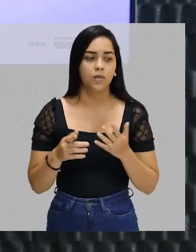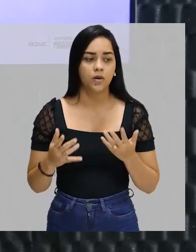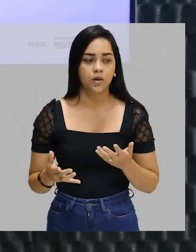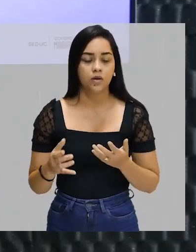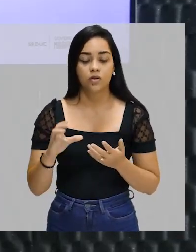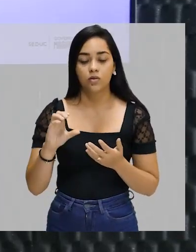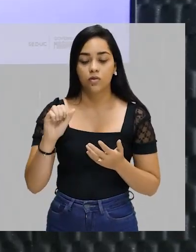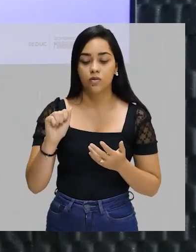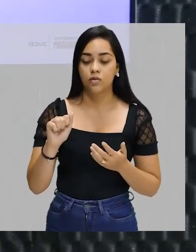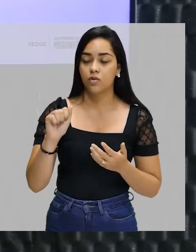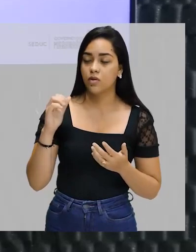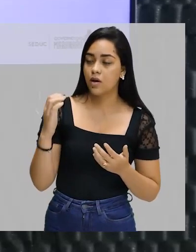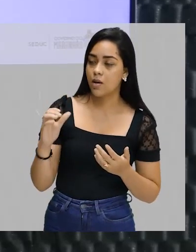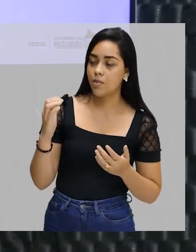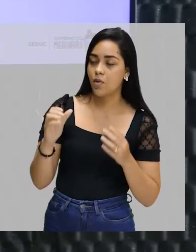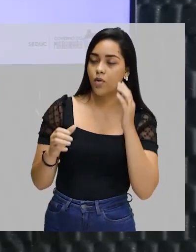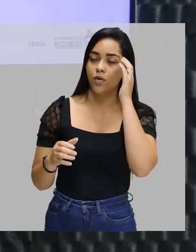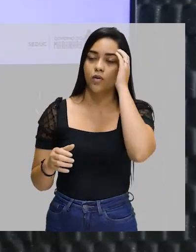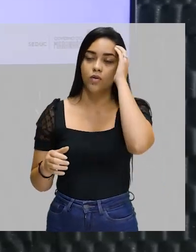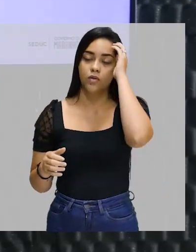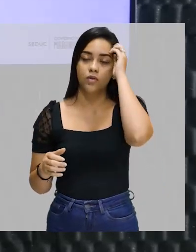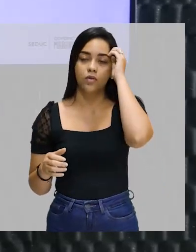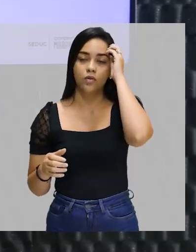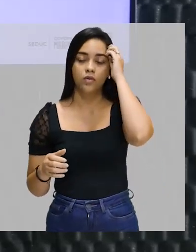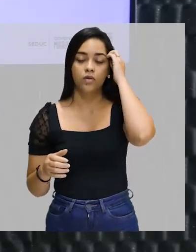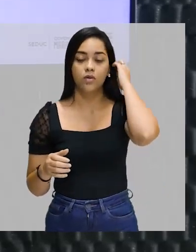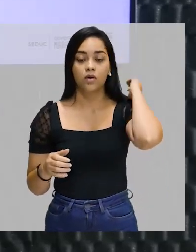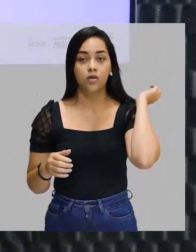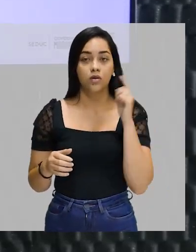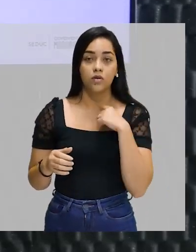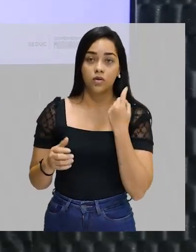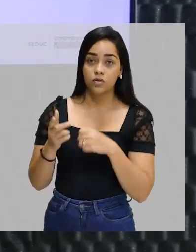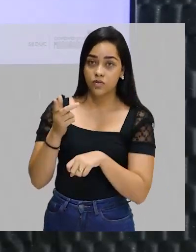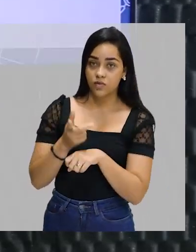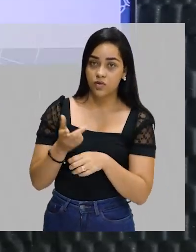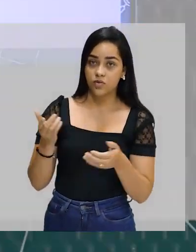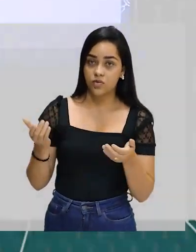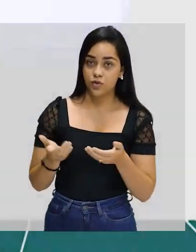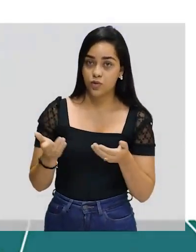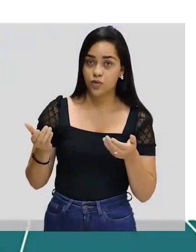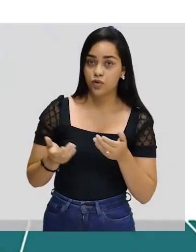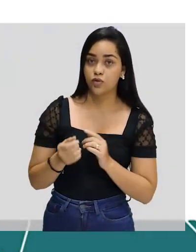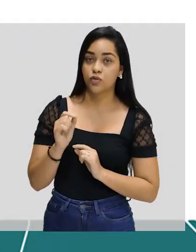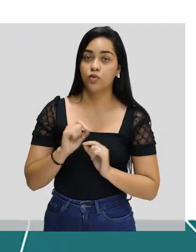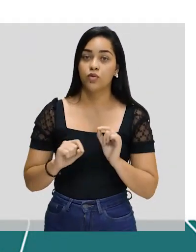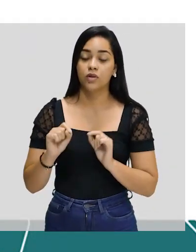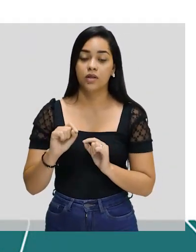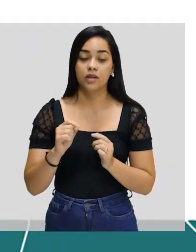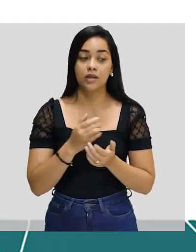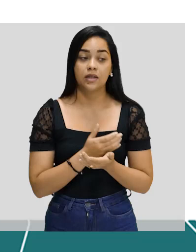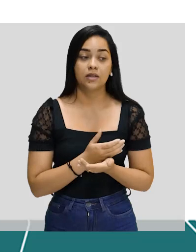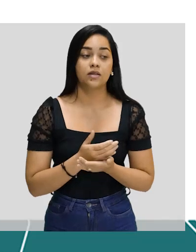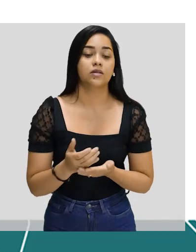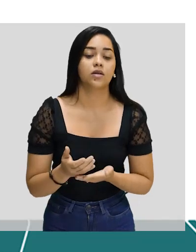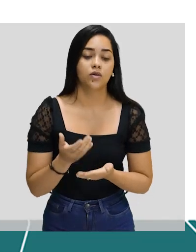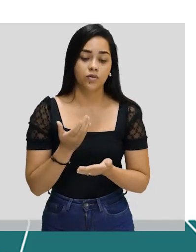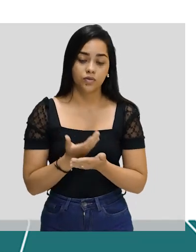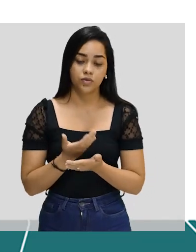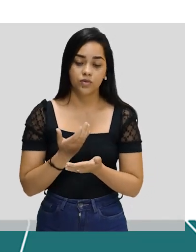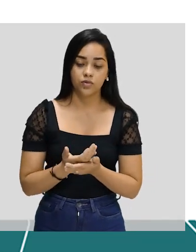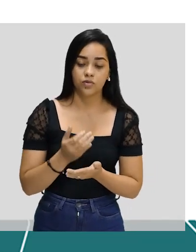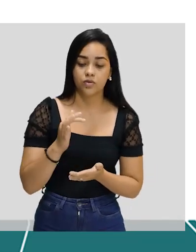do carbono, ok? E no nosso vídeo de hoje, nós vamos iniciar o estudo